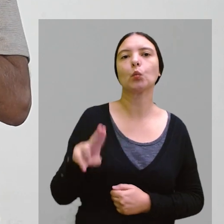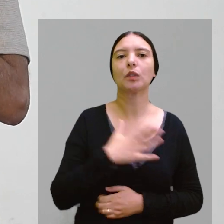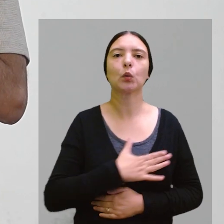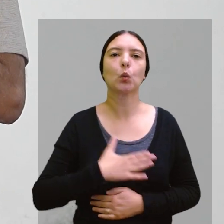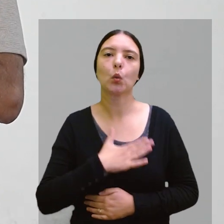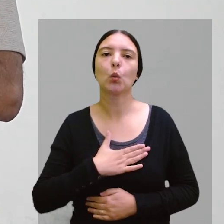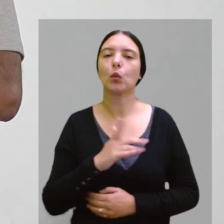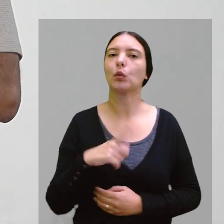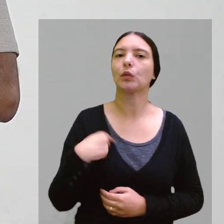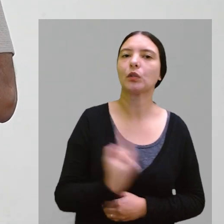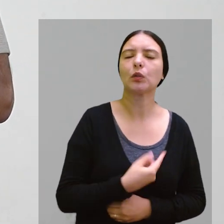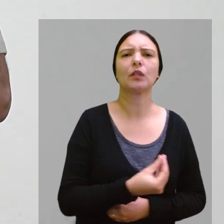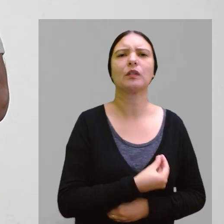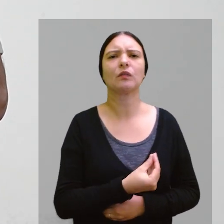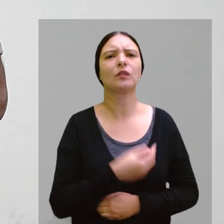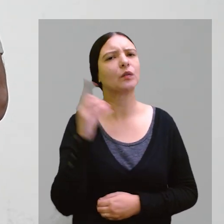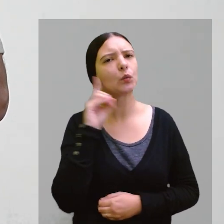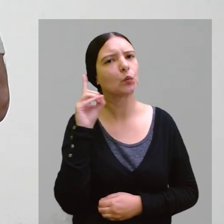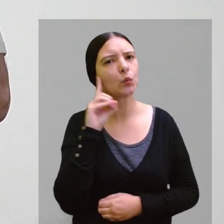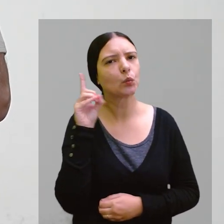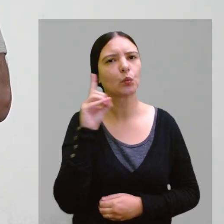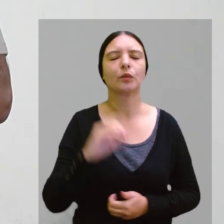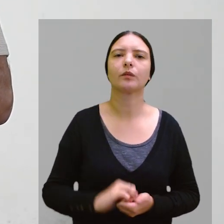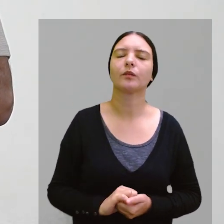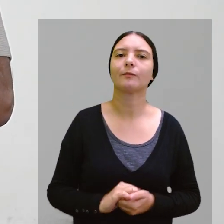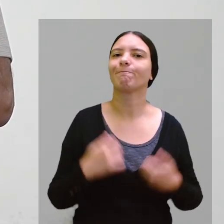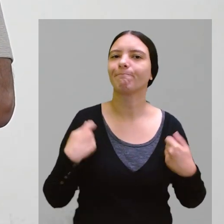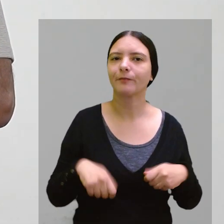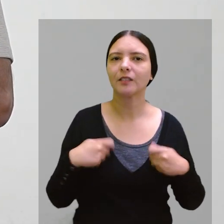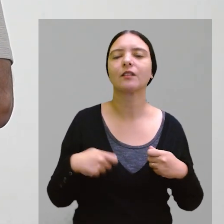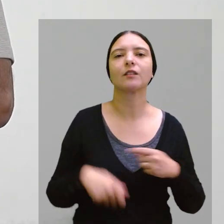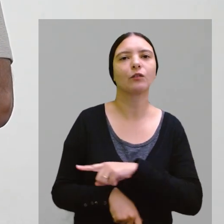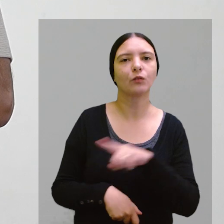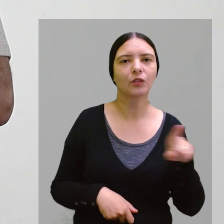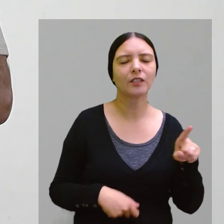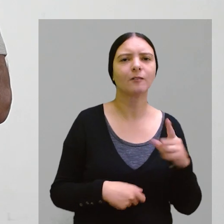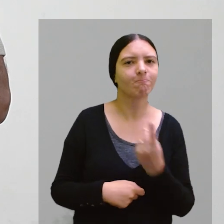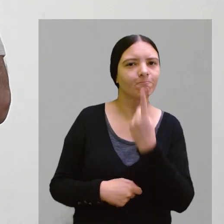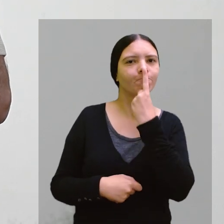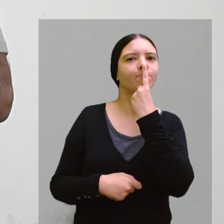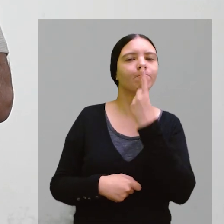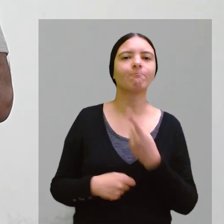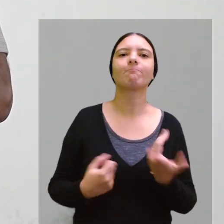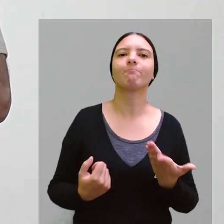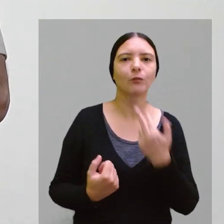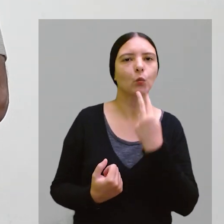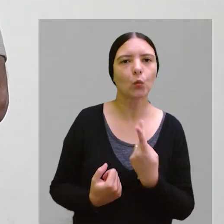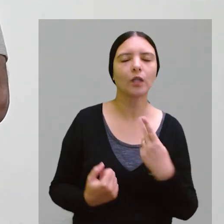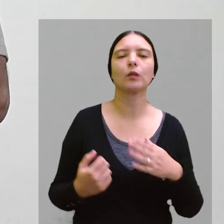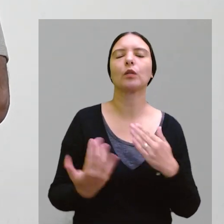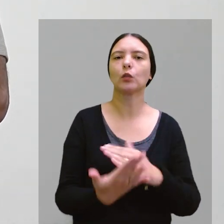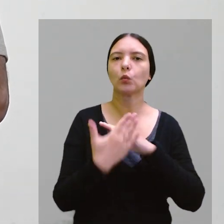gosta, é a língua que a gente vive com ela. Então, é preciso que vocês tenham intimidade com essa língua. Ela molda